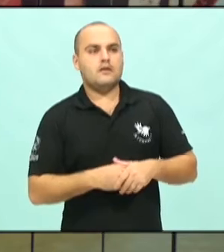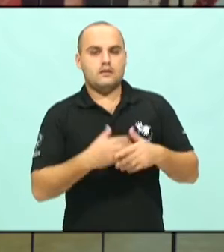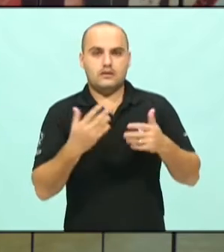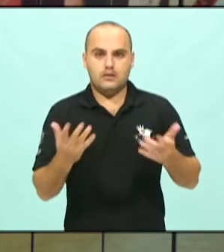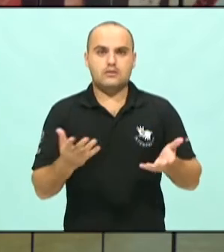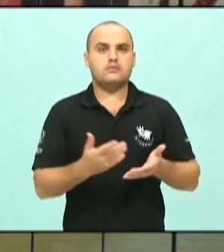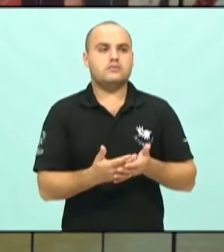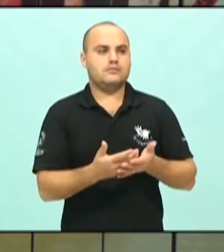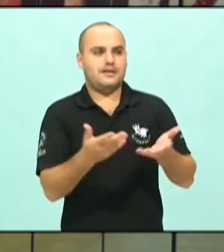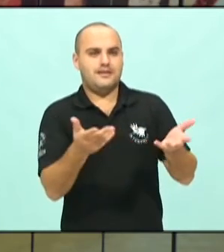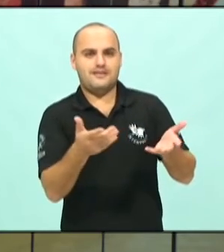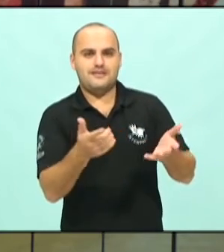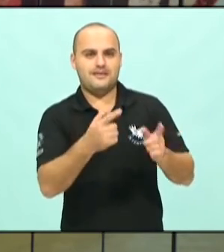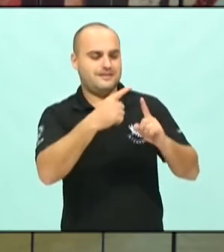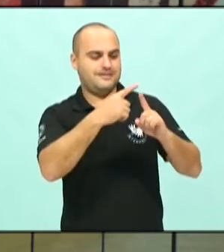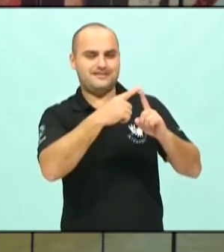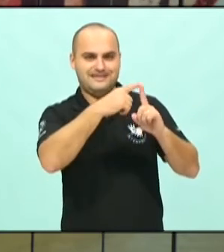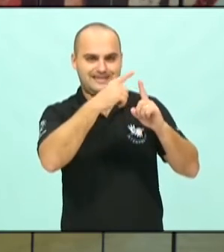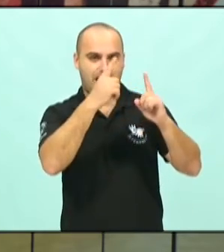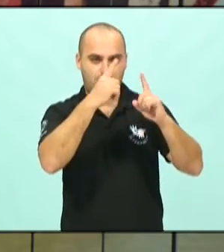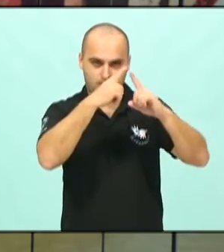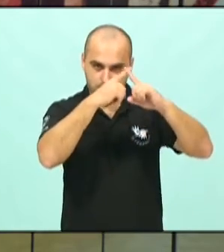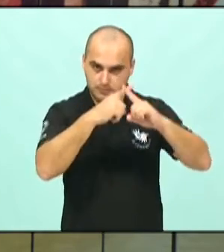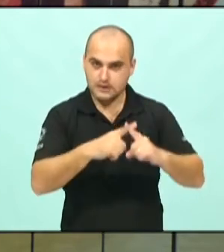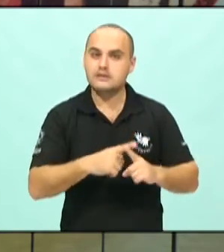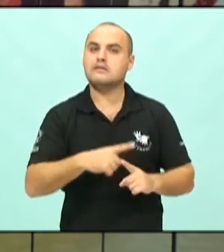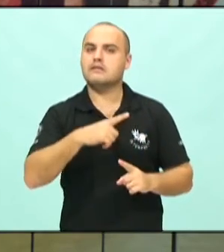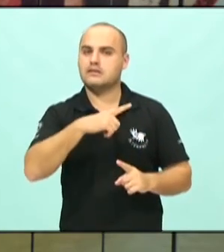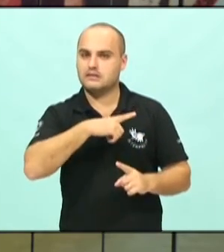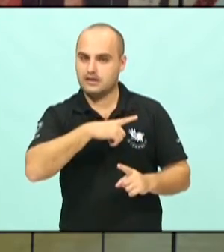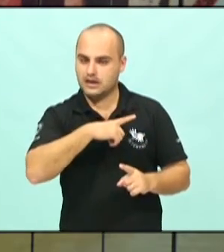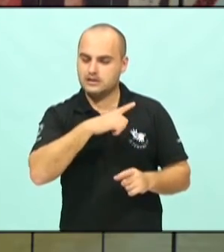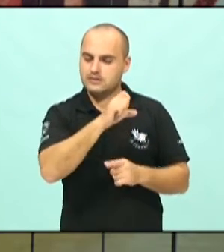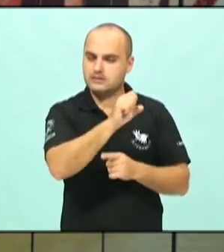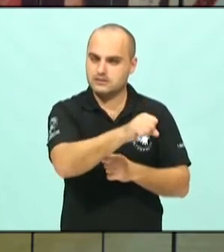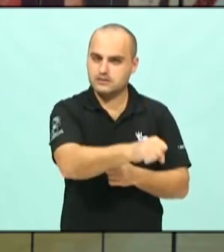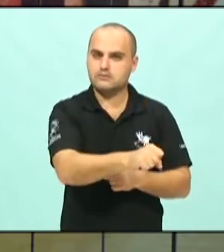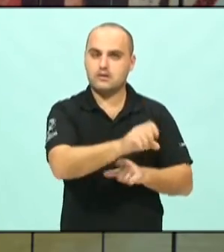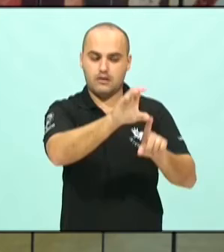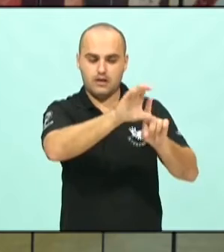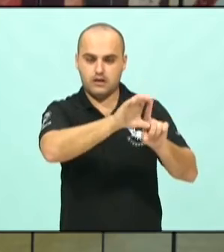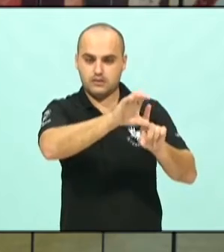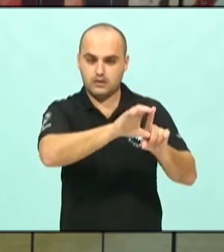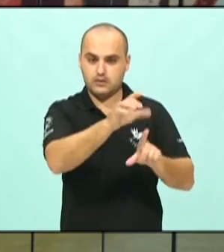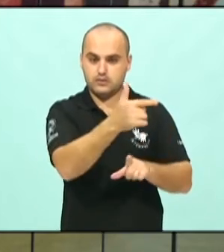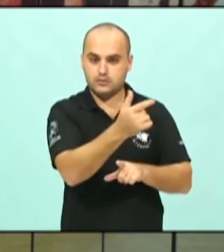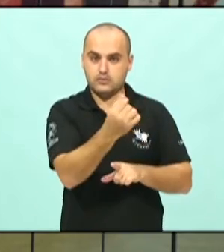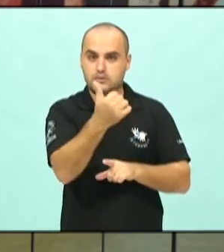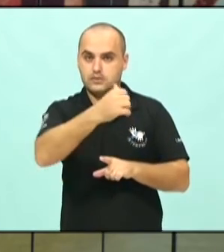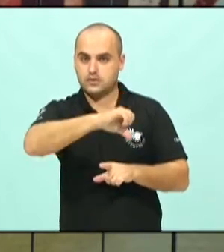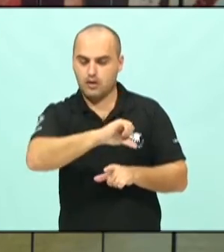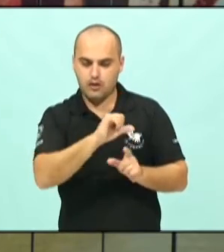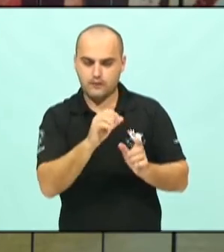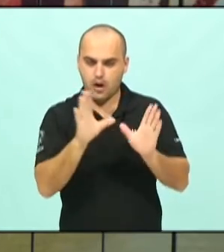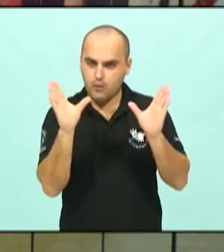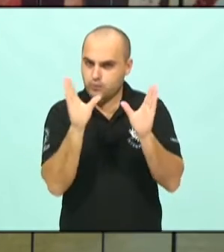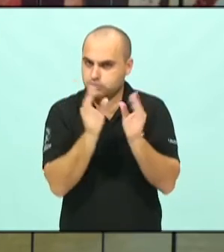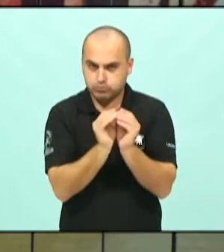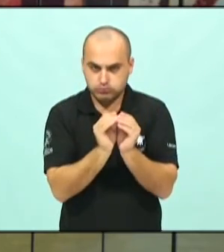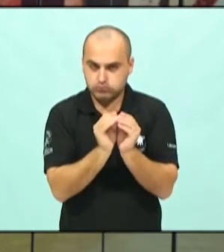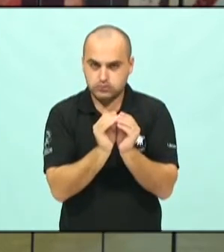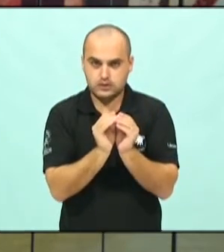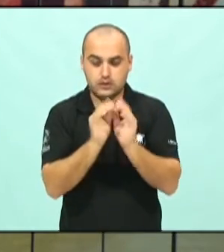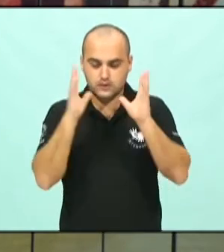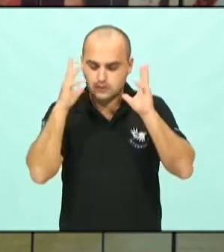momento é mais, o menos é mais, né? A gente está fazendo um calendário para 2019 enxuto, para tudo o que a